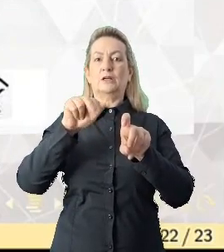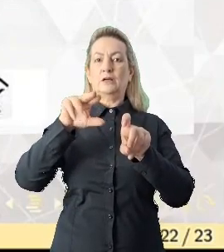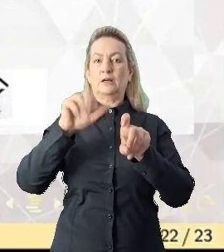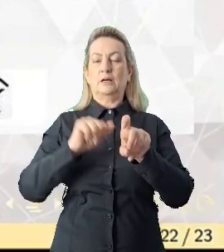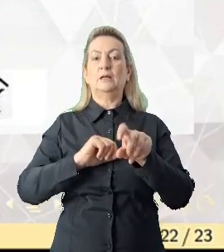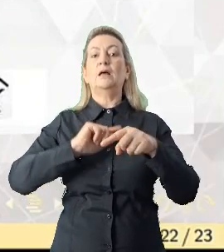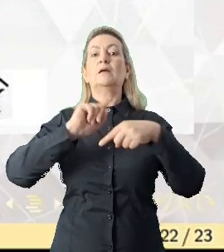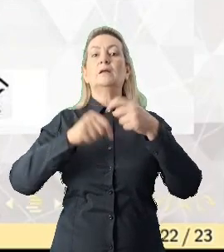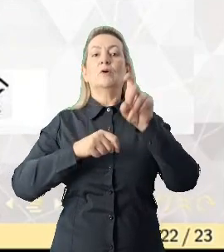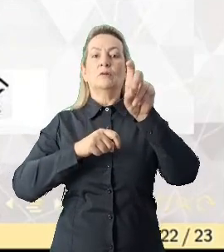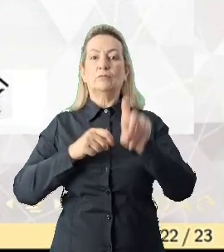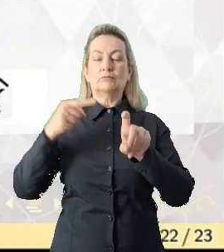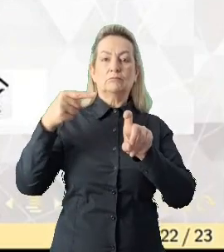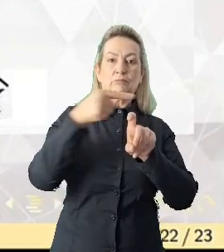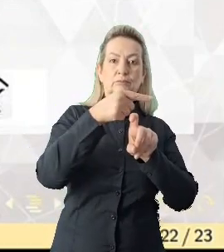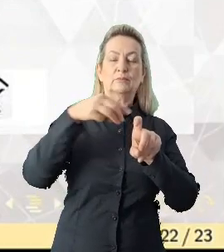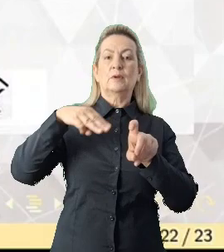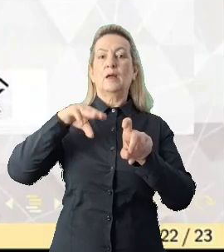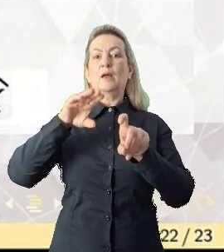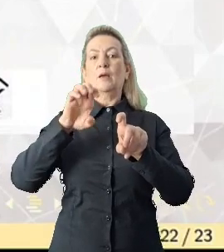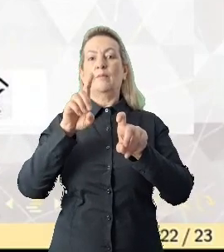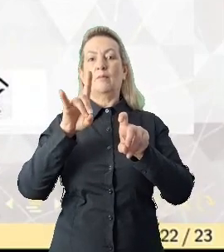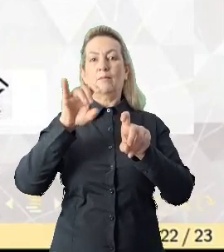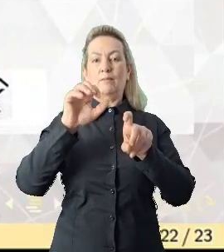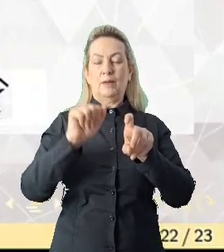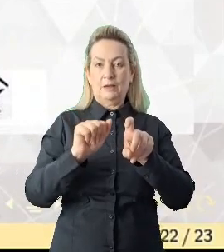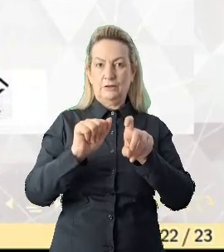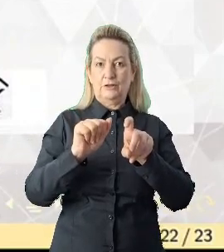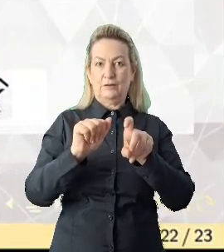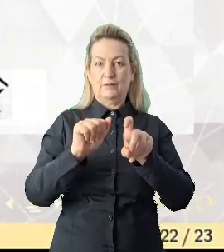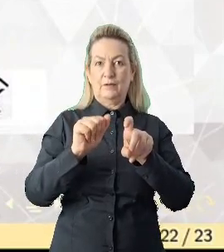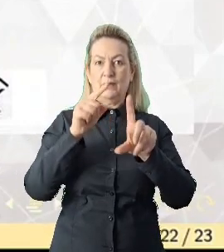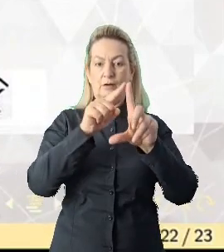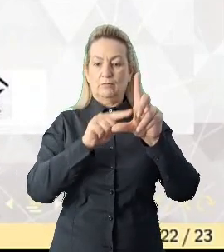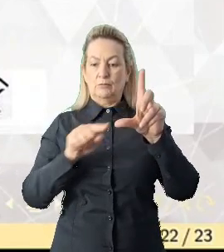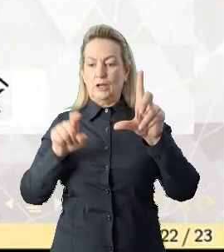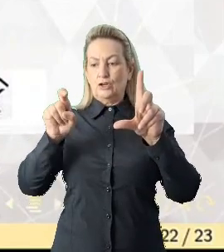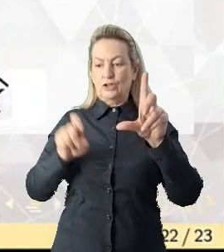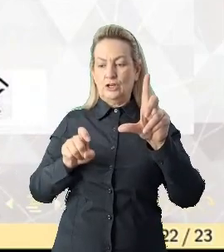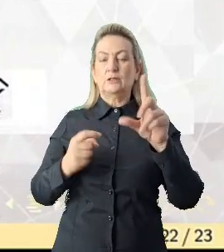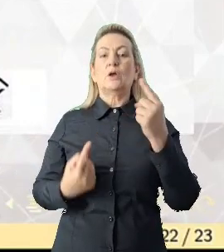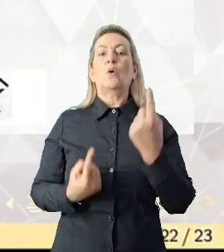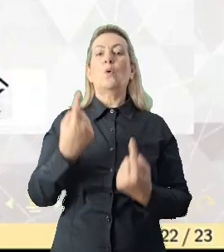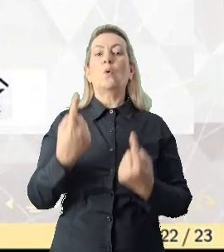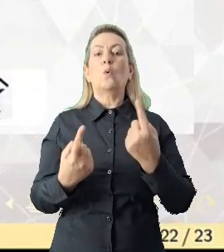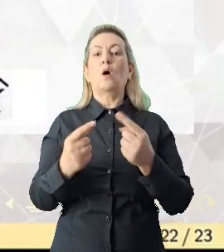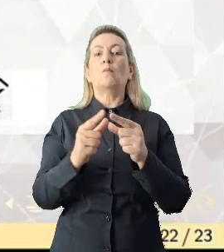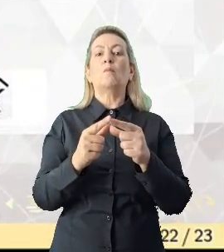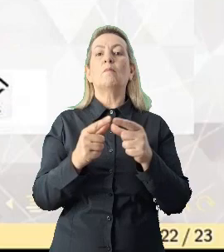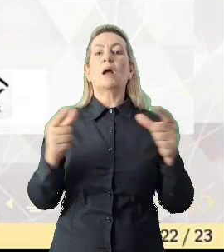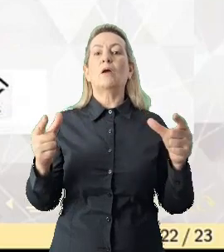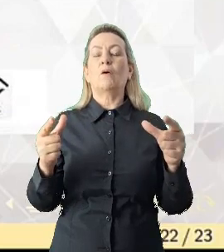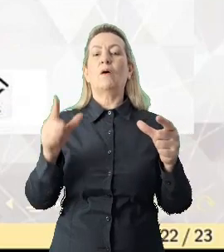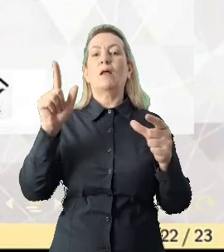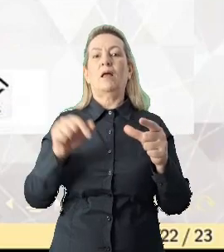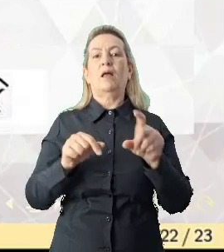e a média. Então, como o eixo X está correndo aqui embaixo, né, quem que é o maior? Né? Então você vai determinar ali que a